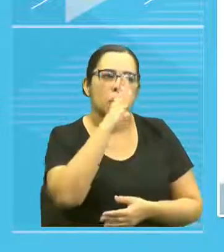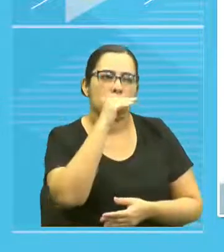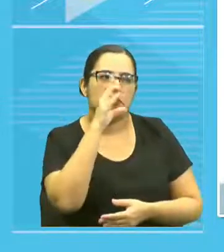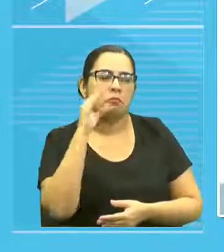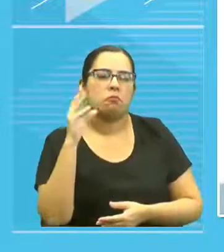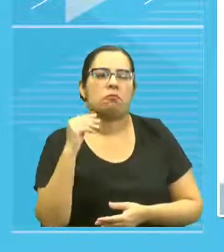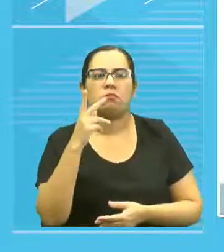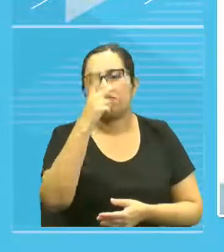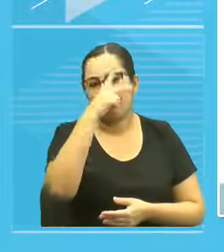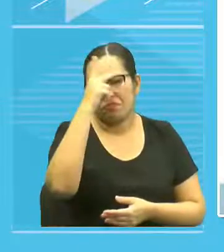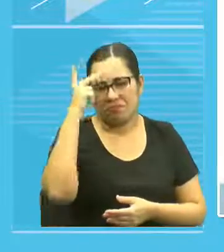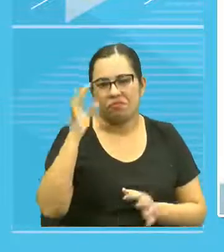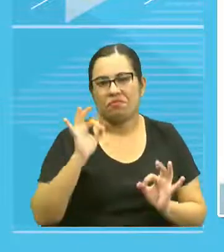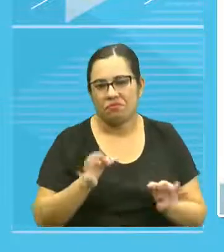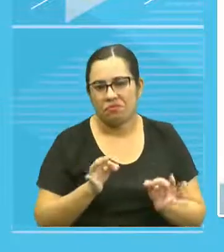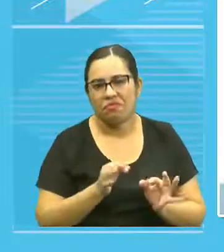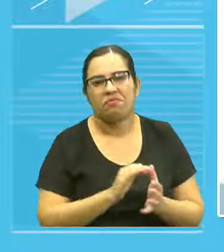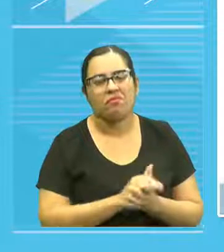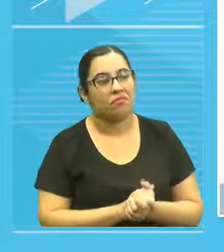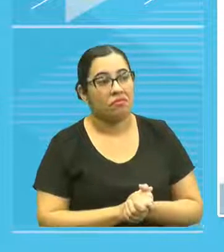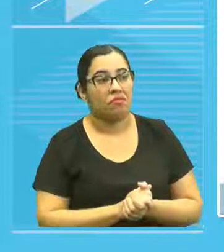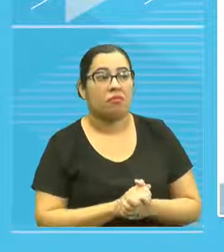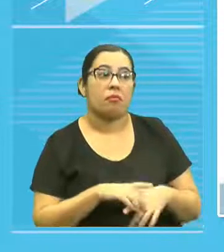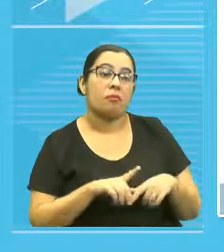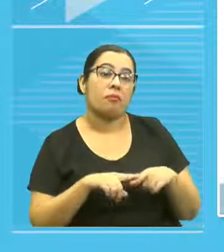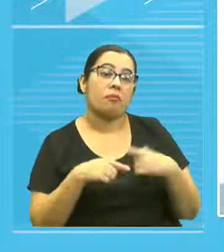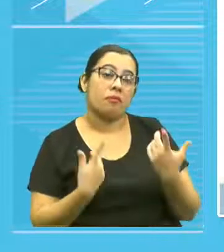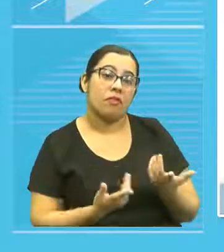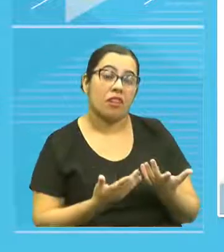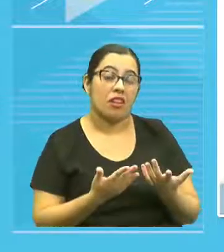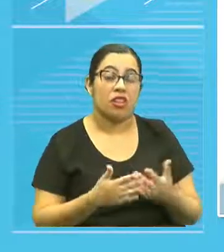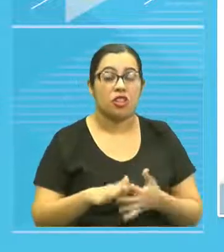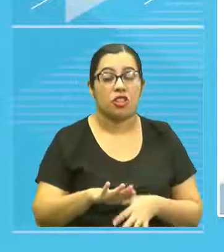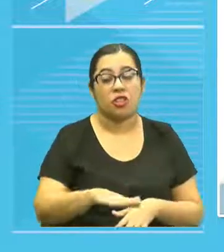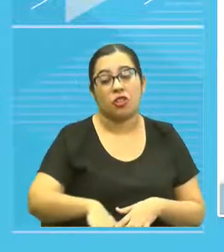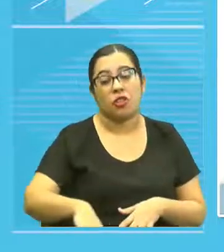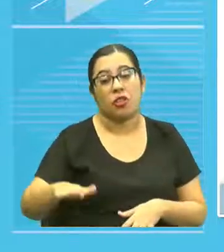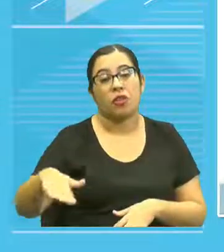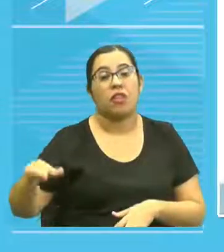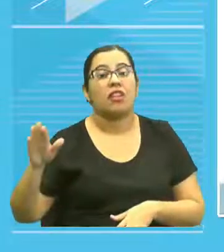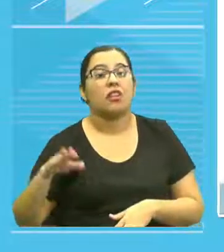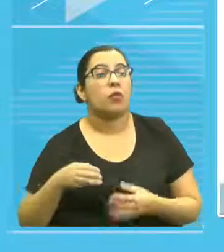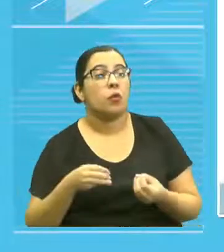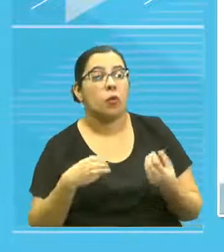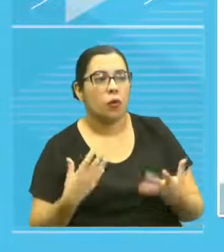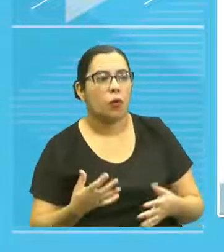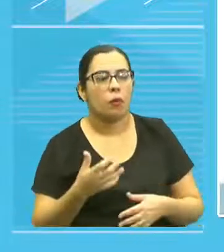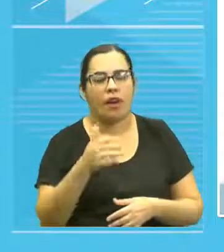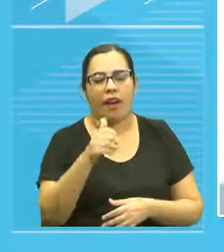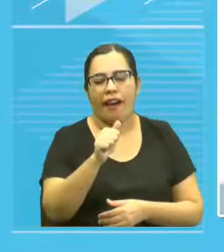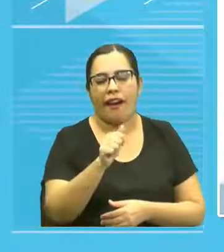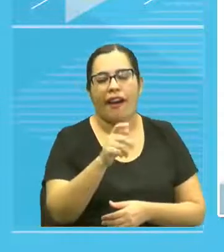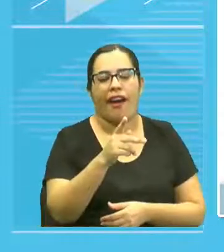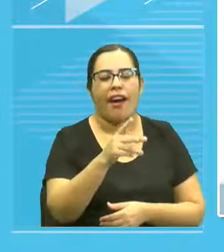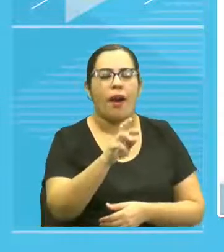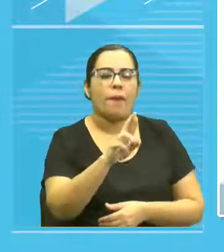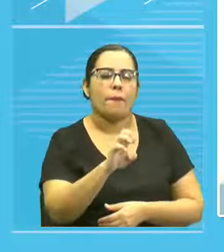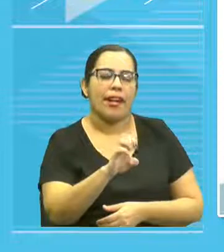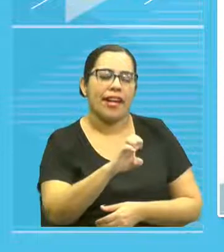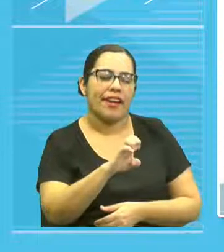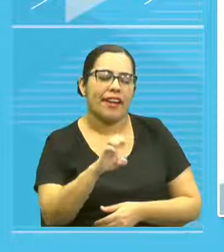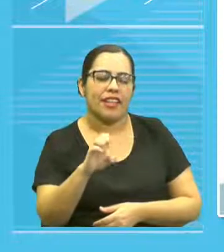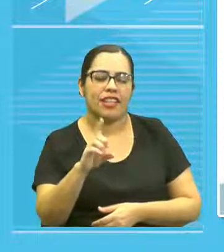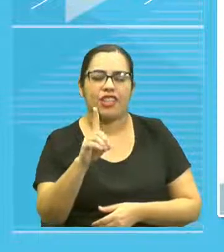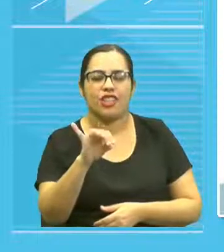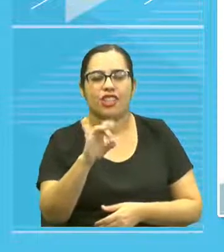pessoas adultas aprender Bora quando se trata de adolescente adolescente apreendido e É